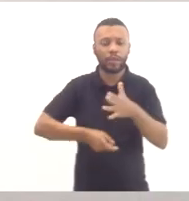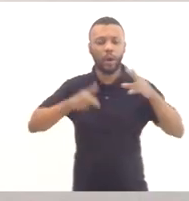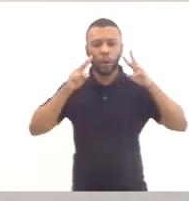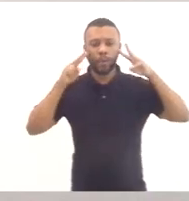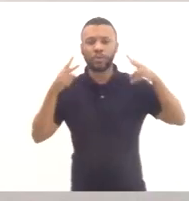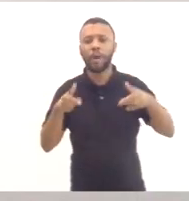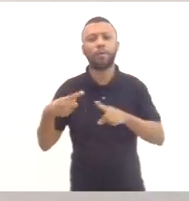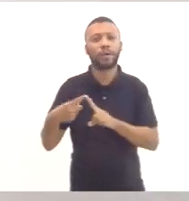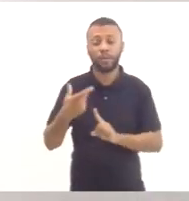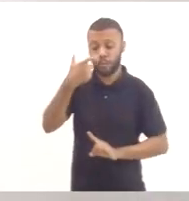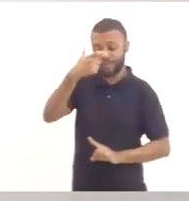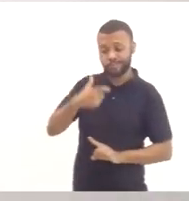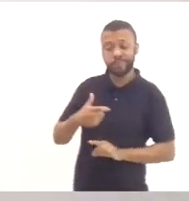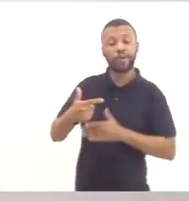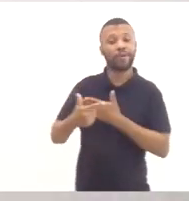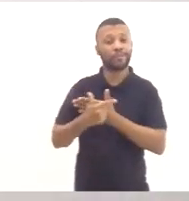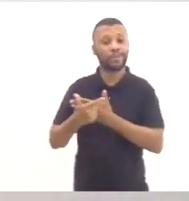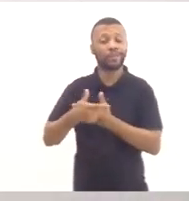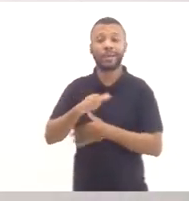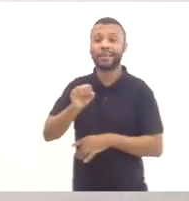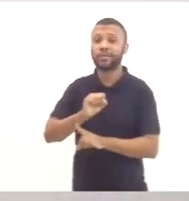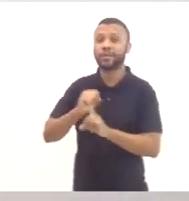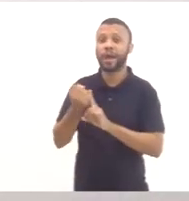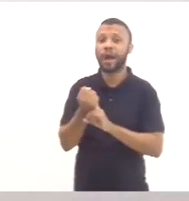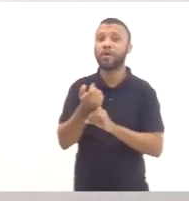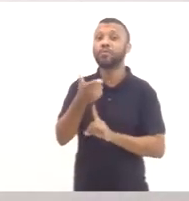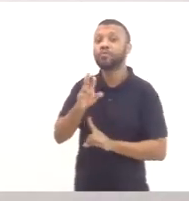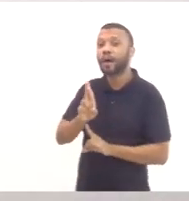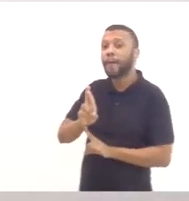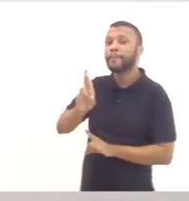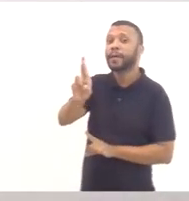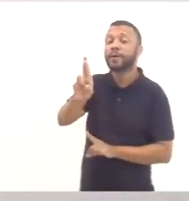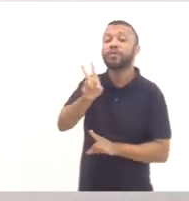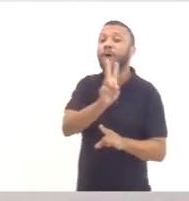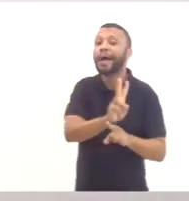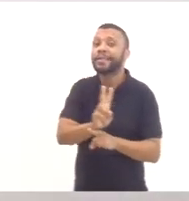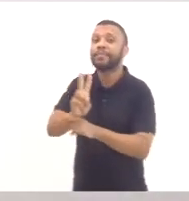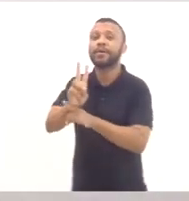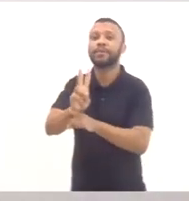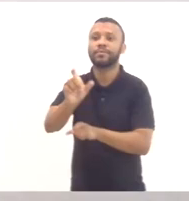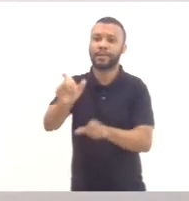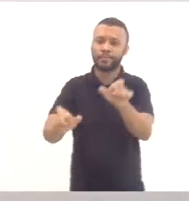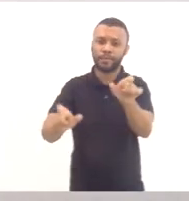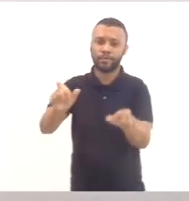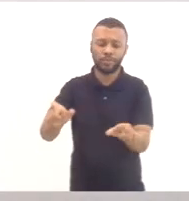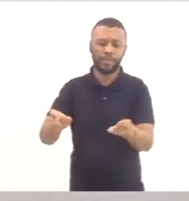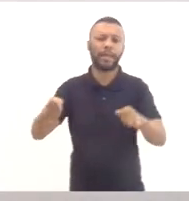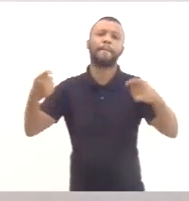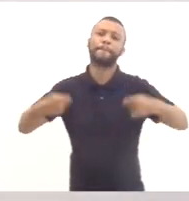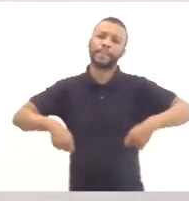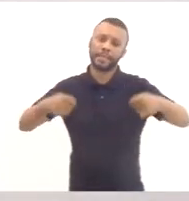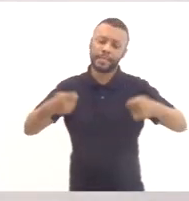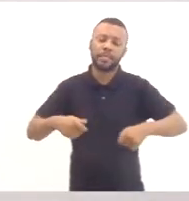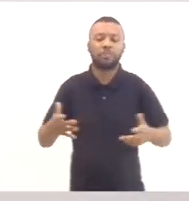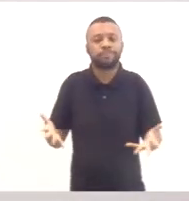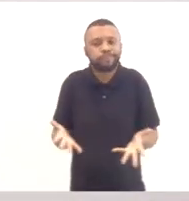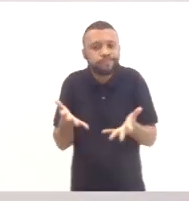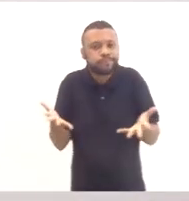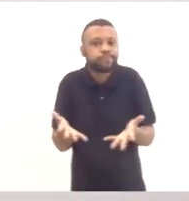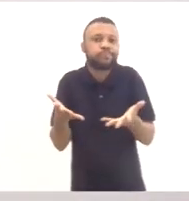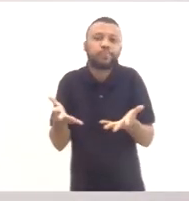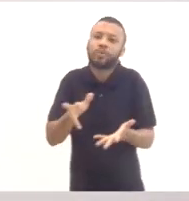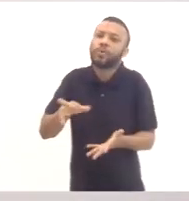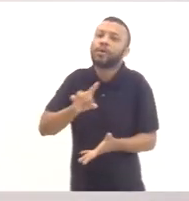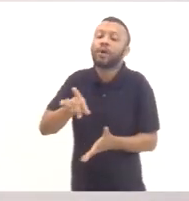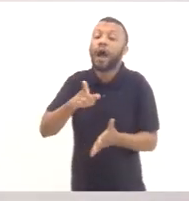como assistente social estão da frente do atendimento da ponta né das pessoas que precisam tanto não só em